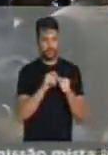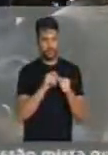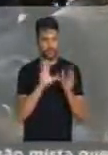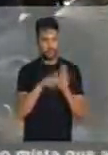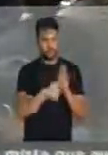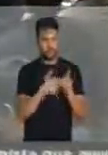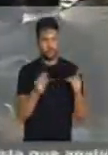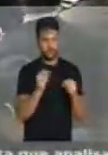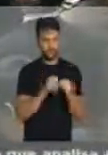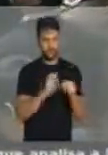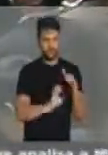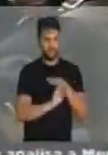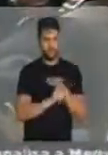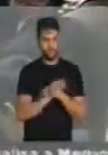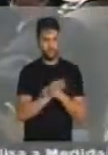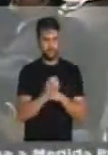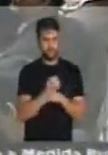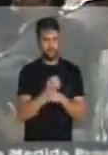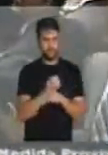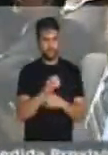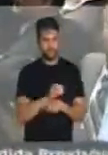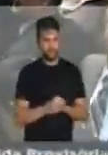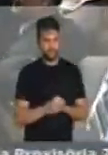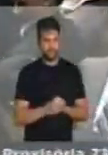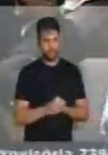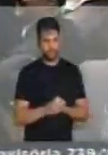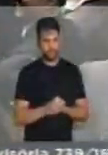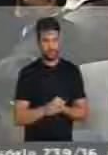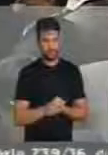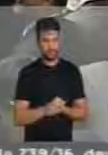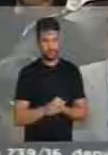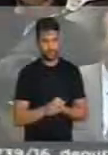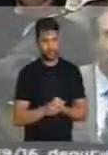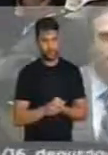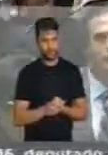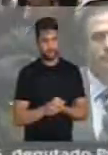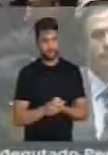roubaram a Petrobras. Vamos aprovar para o bem do Brasil. Petroleiro.